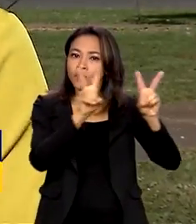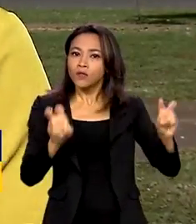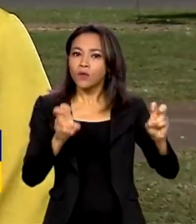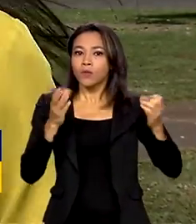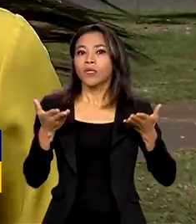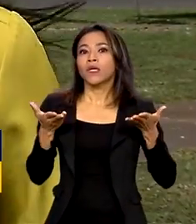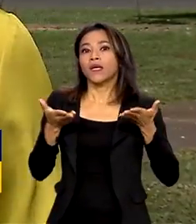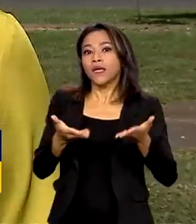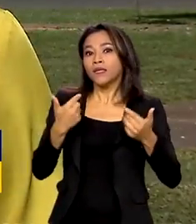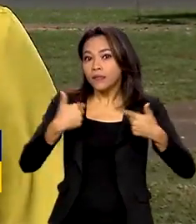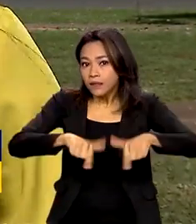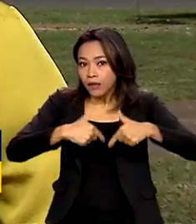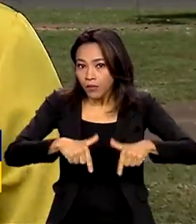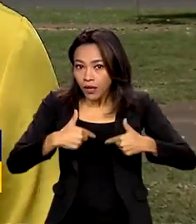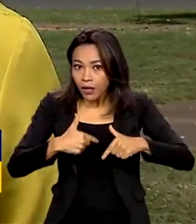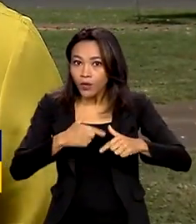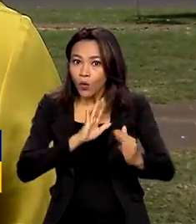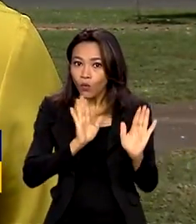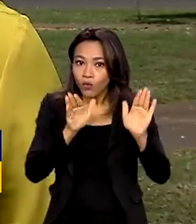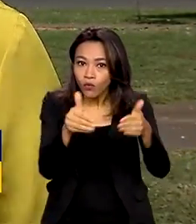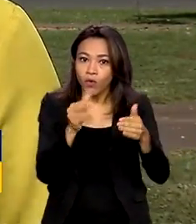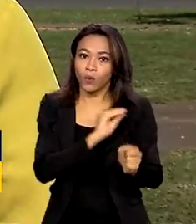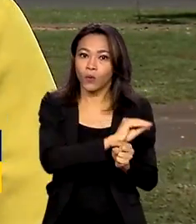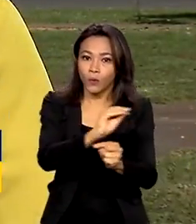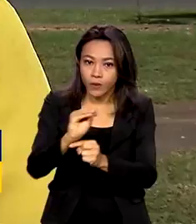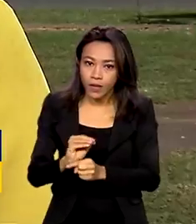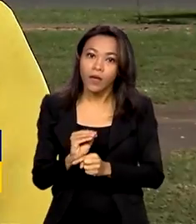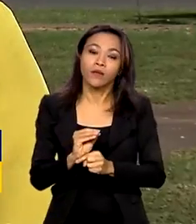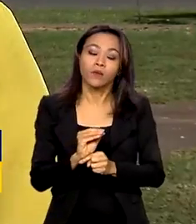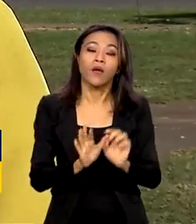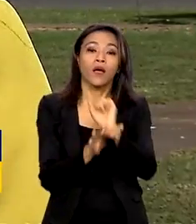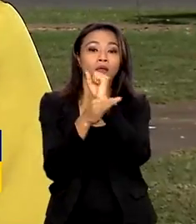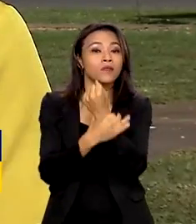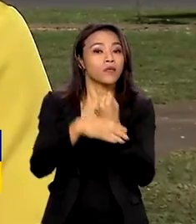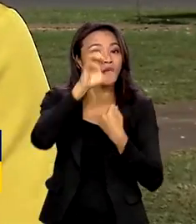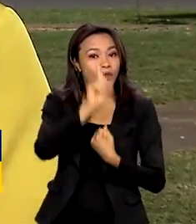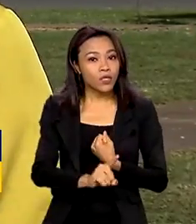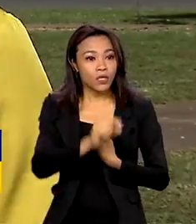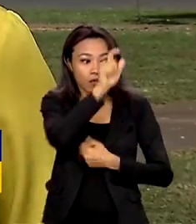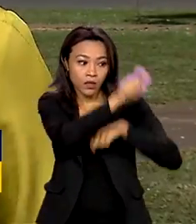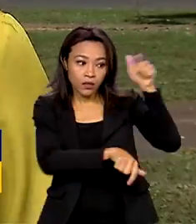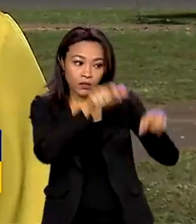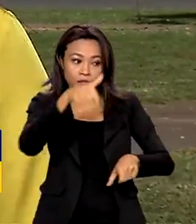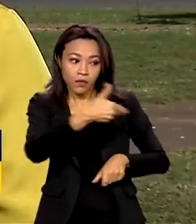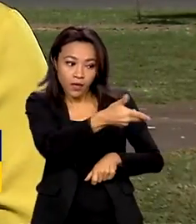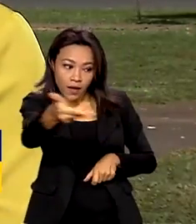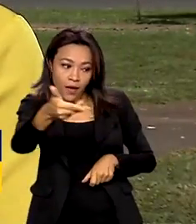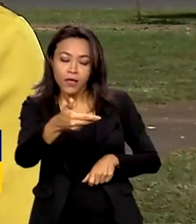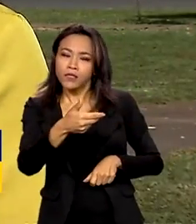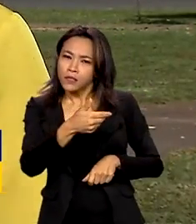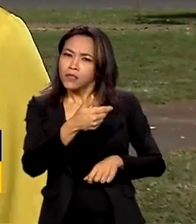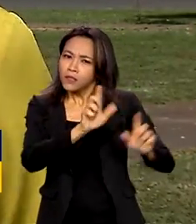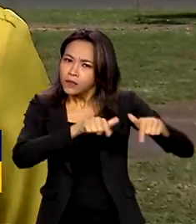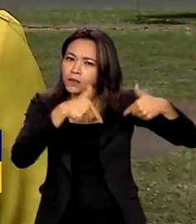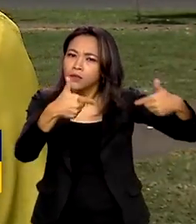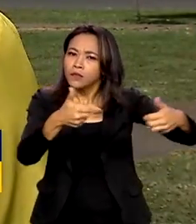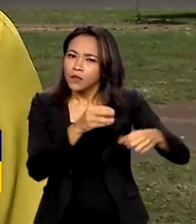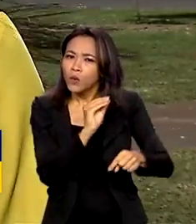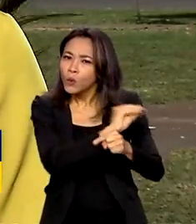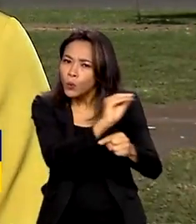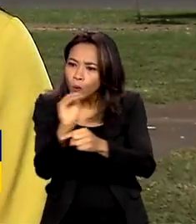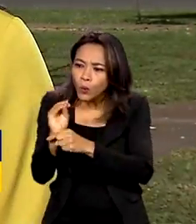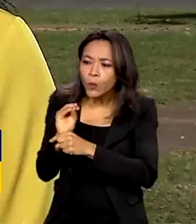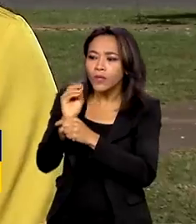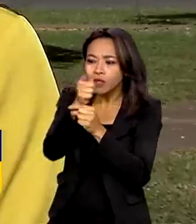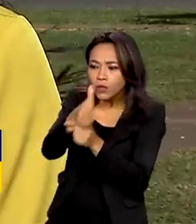trabalho na área do cuidado. Garantir os direitos dos trabalhadores que dedicam a vida a cuidar de outras pessoas.